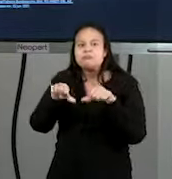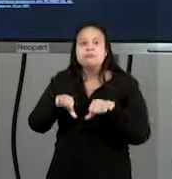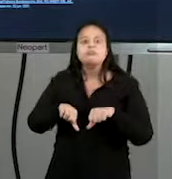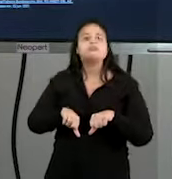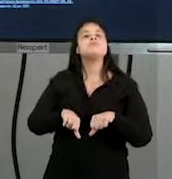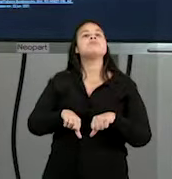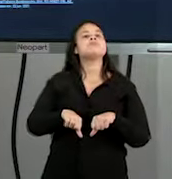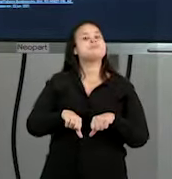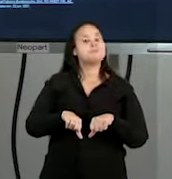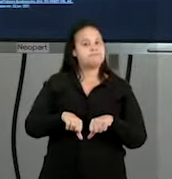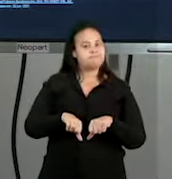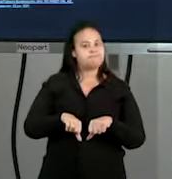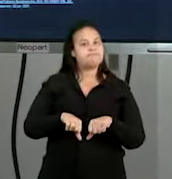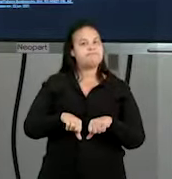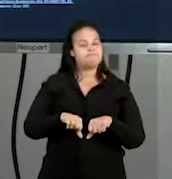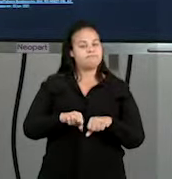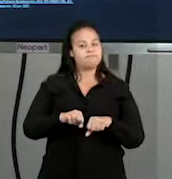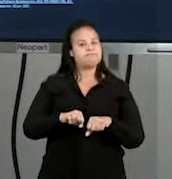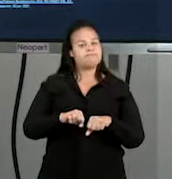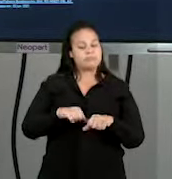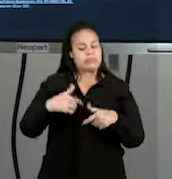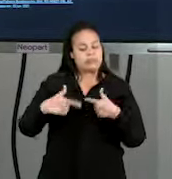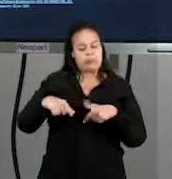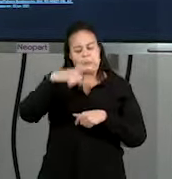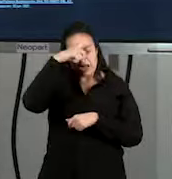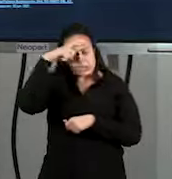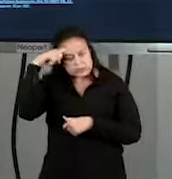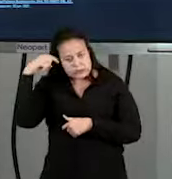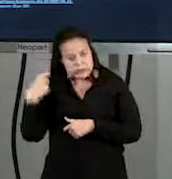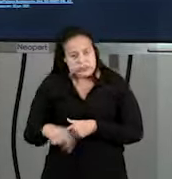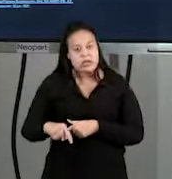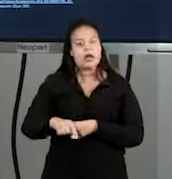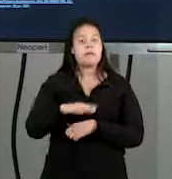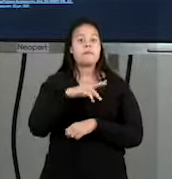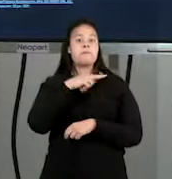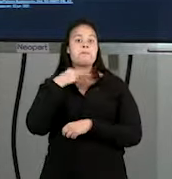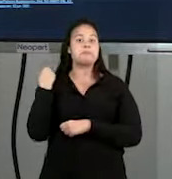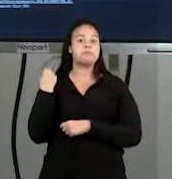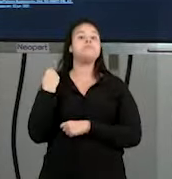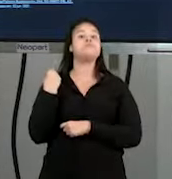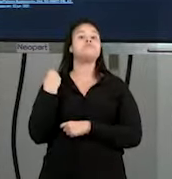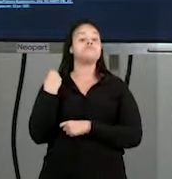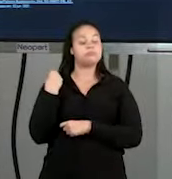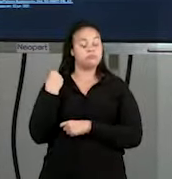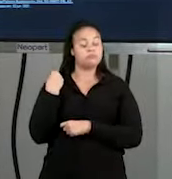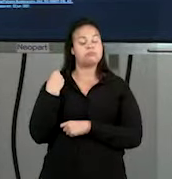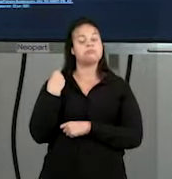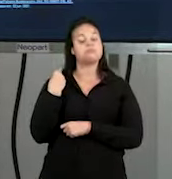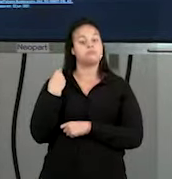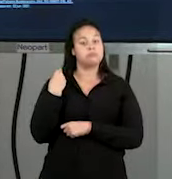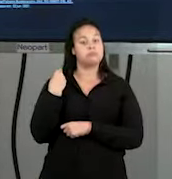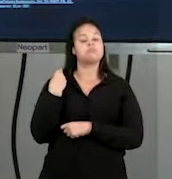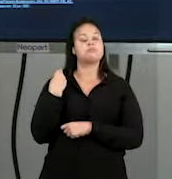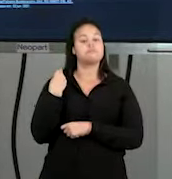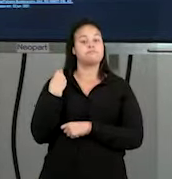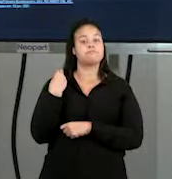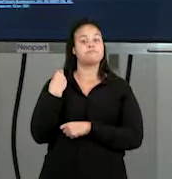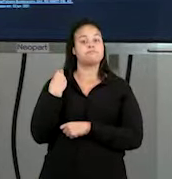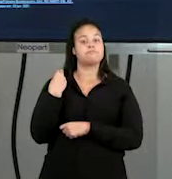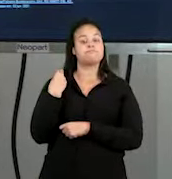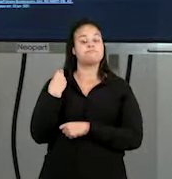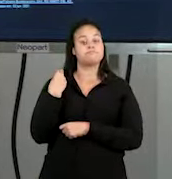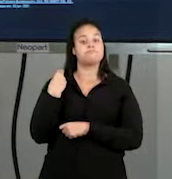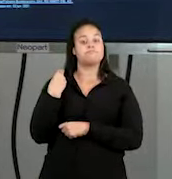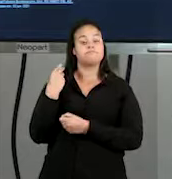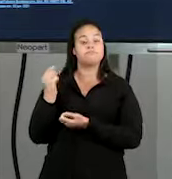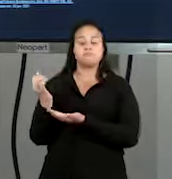poderia ser trabalhos forçados, poderia ser morte, poderia ser eles poderiam ser